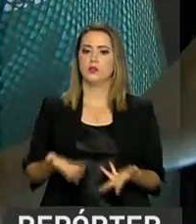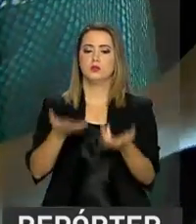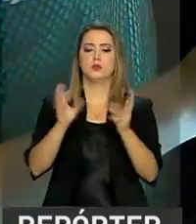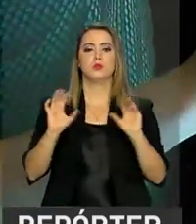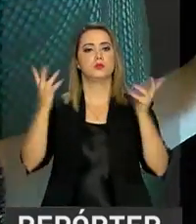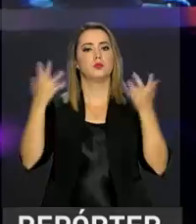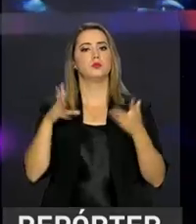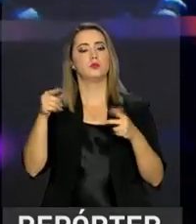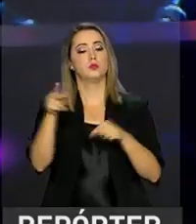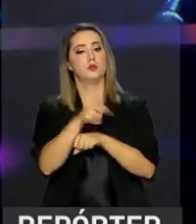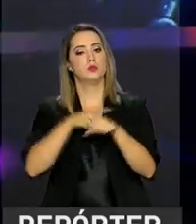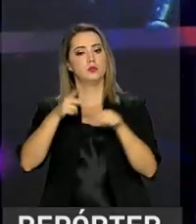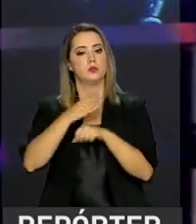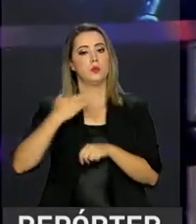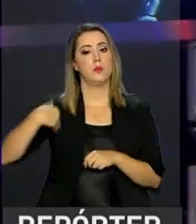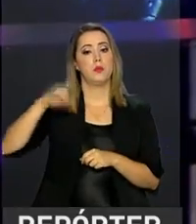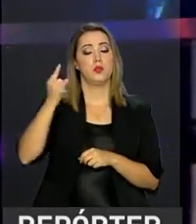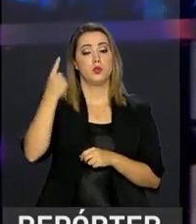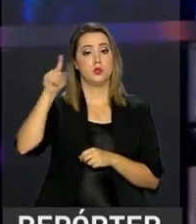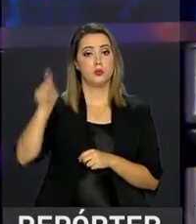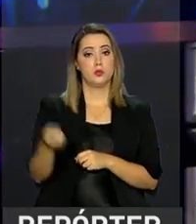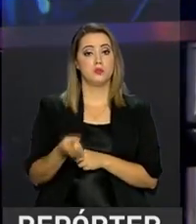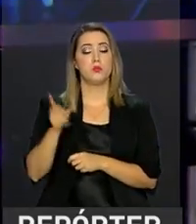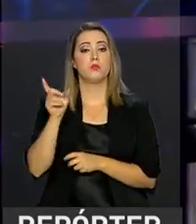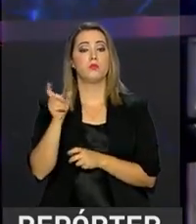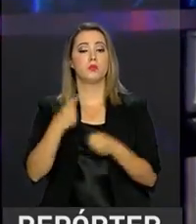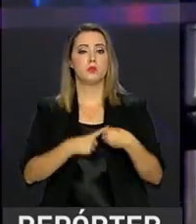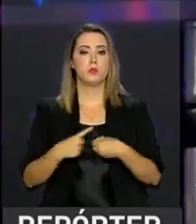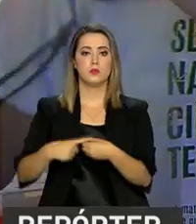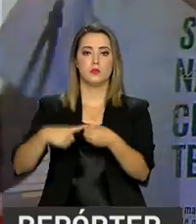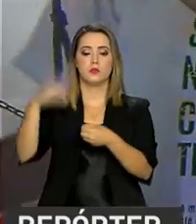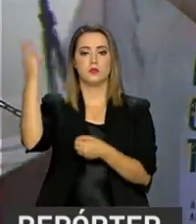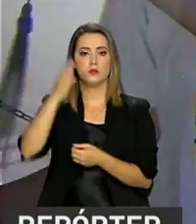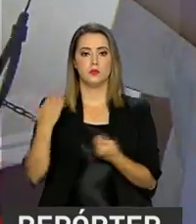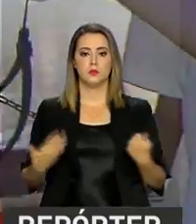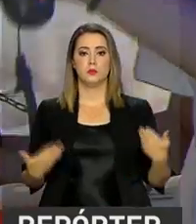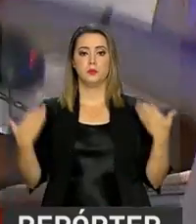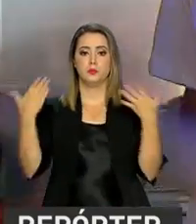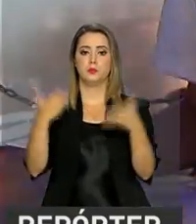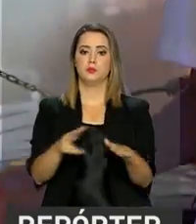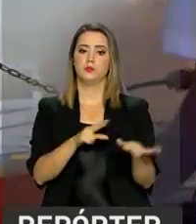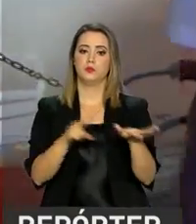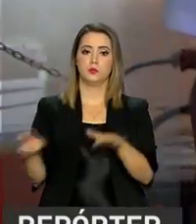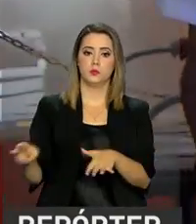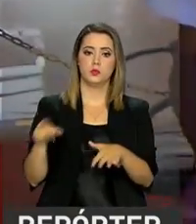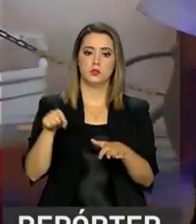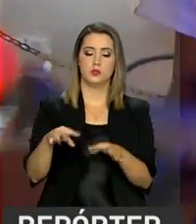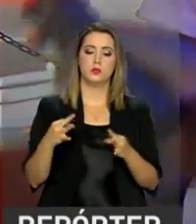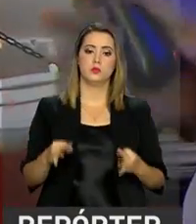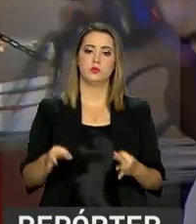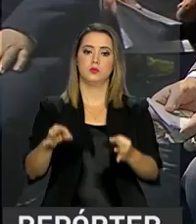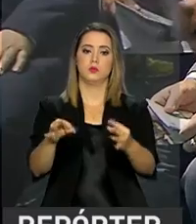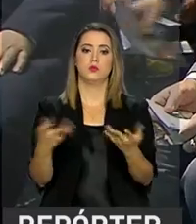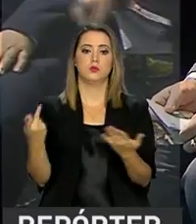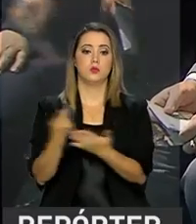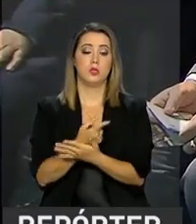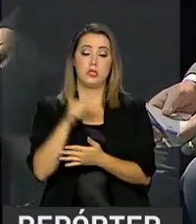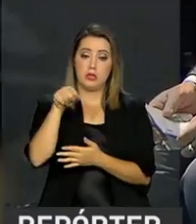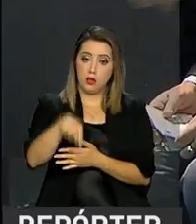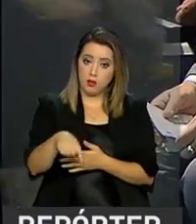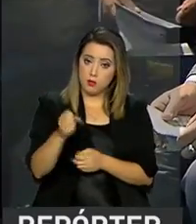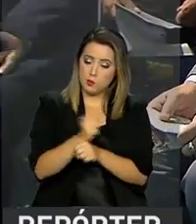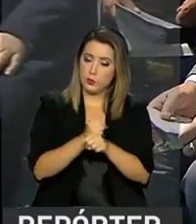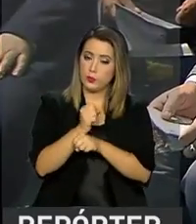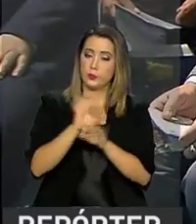em todo o país. Mais de 1000 cidades brasileiras estão participando da Semana Nacional de Ciência e Tecnologia, que nesta